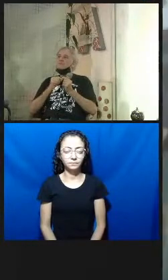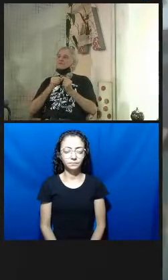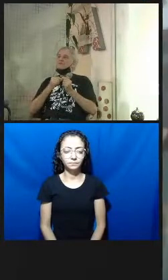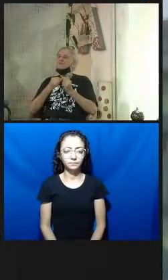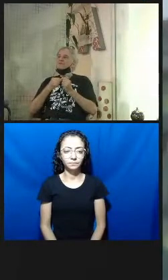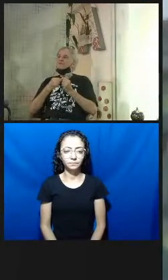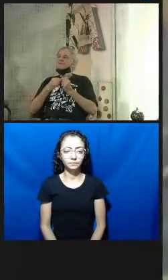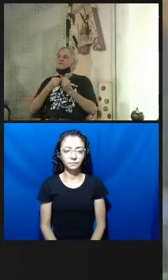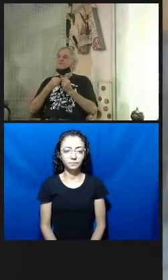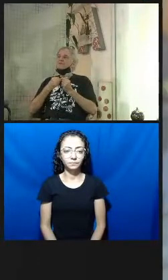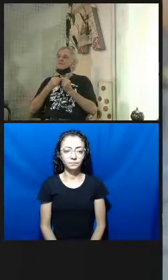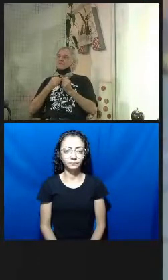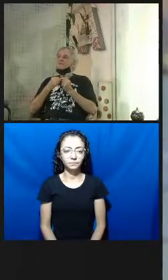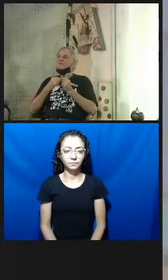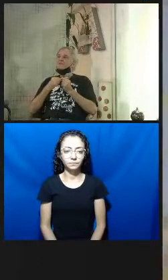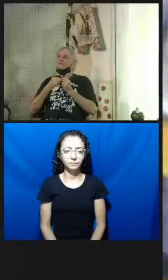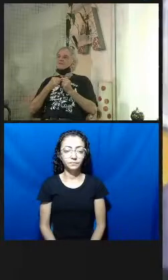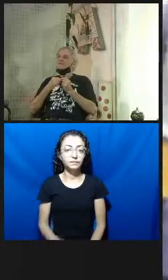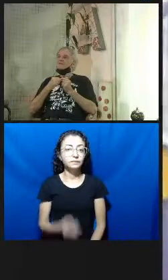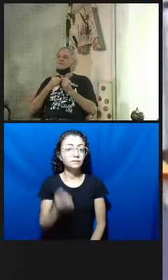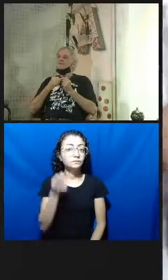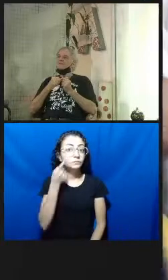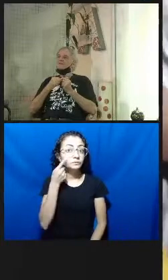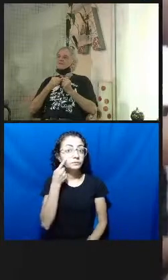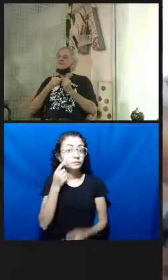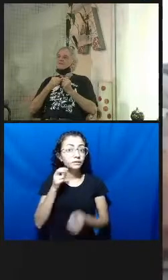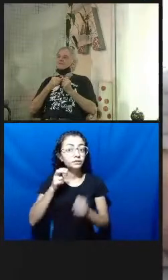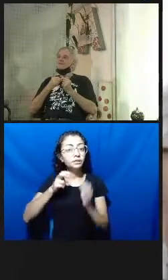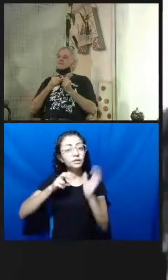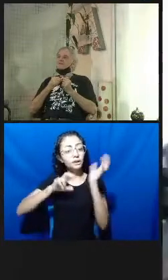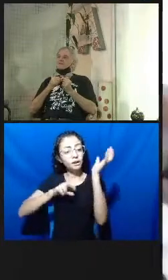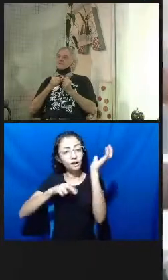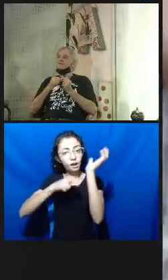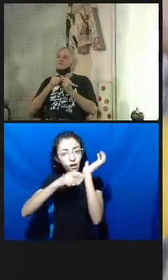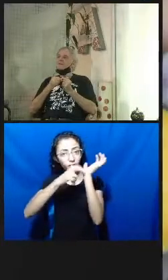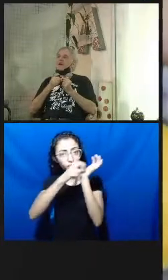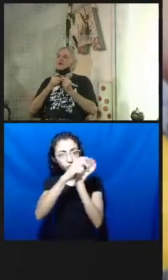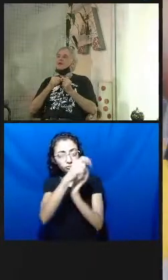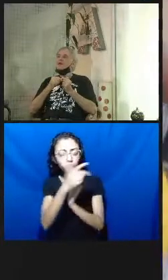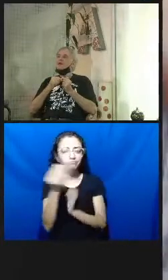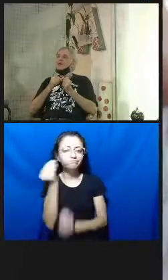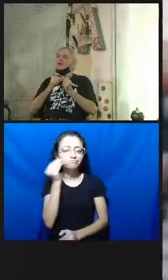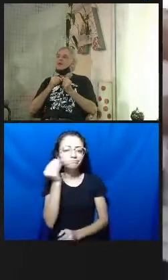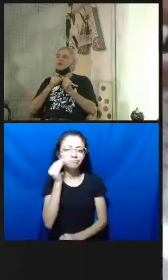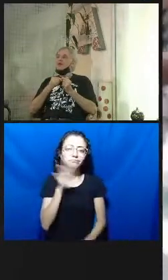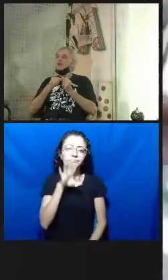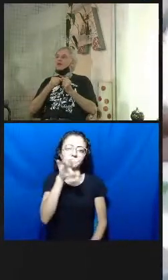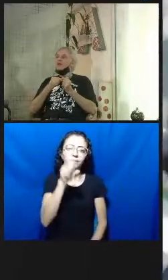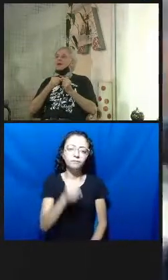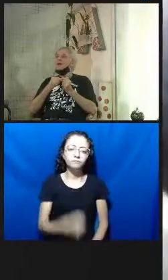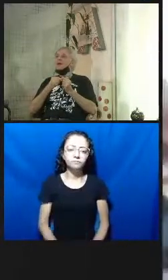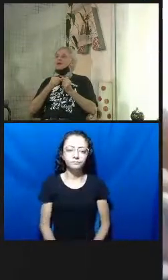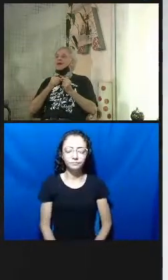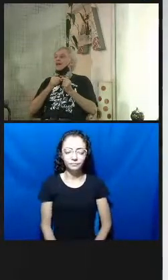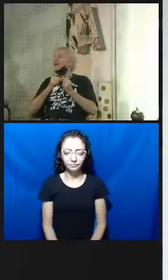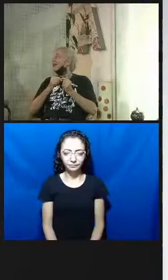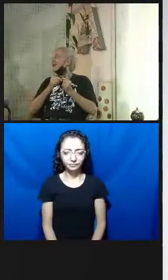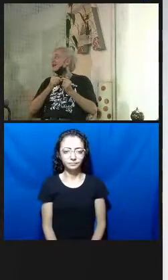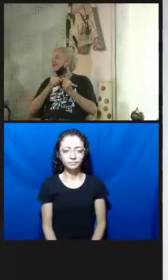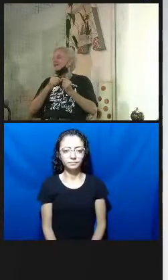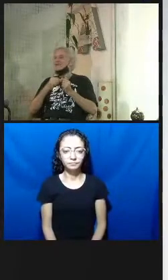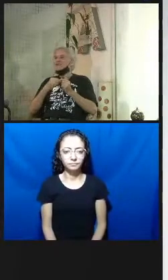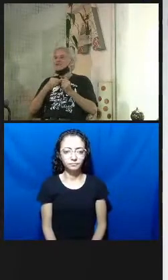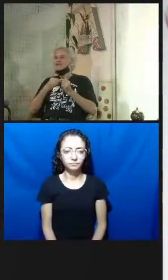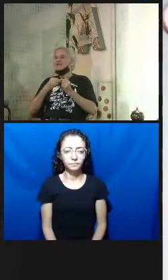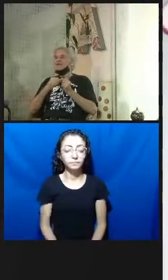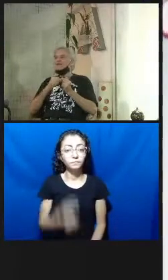Agora isso aqui tem que ter alcançamento. Quem vai subir num trem desse? 1 milhão! Até alô, Silvio Santos! Tem que ter dolo aí. E o seu